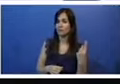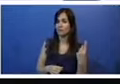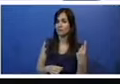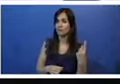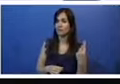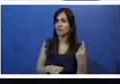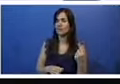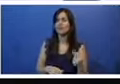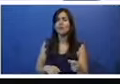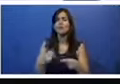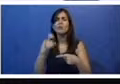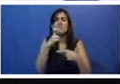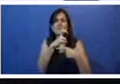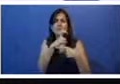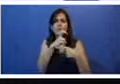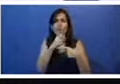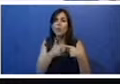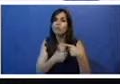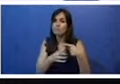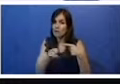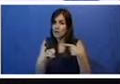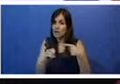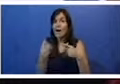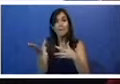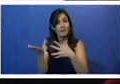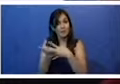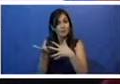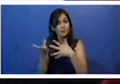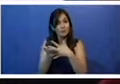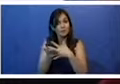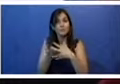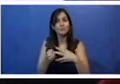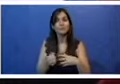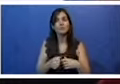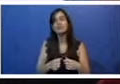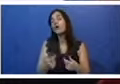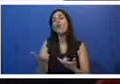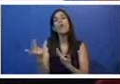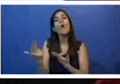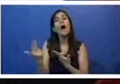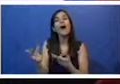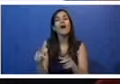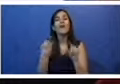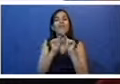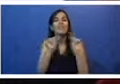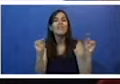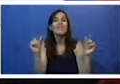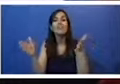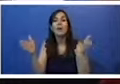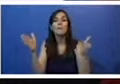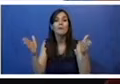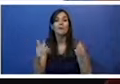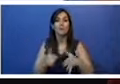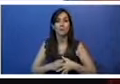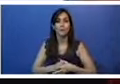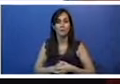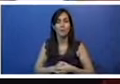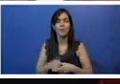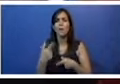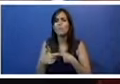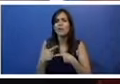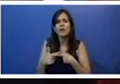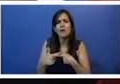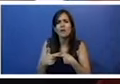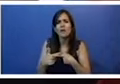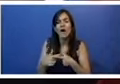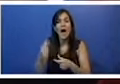5 é a metade de 10 então aqui pessoal ficou o mesmo tamanho por